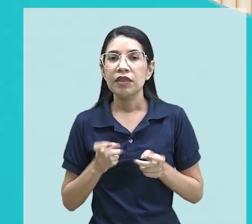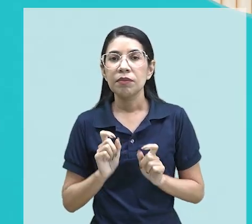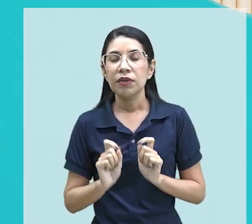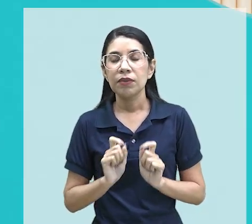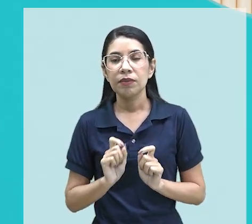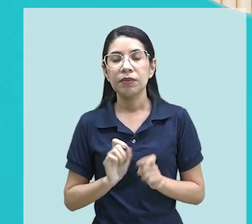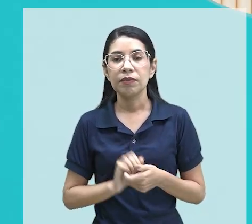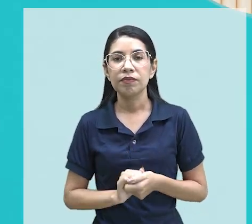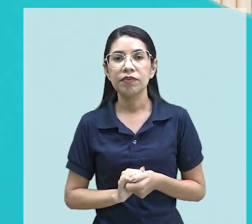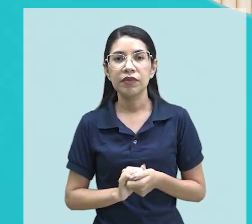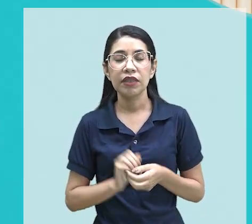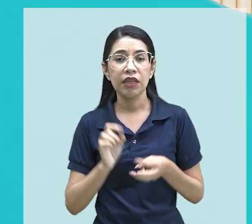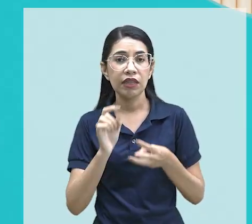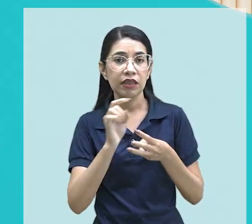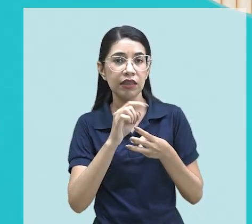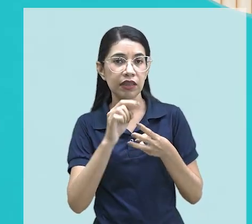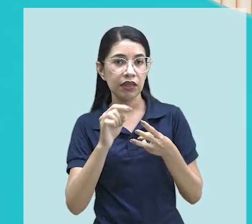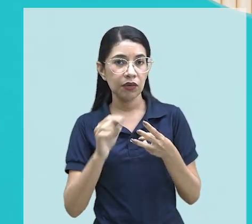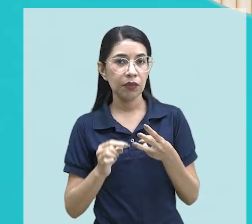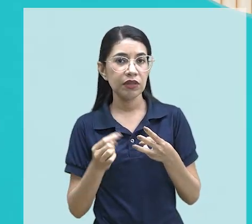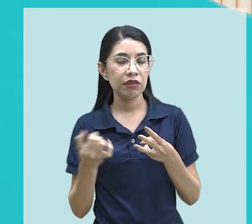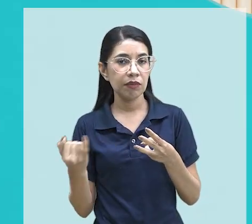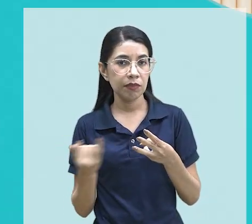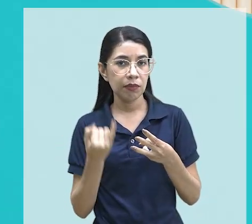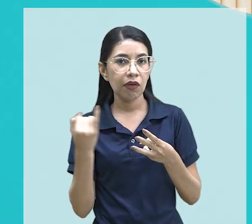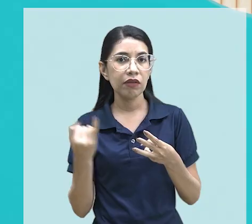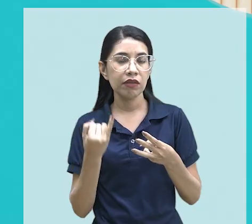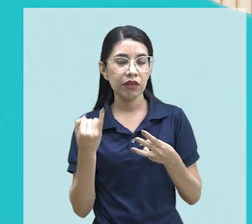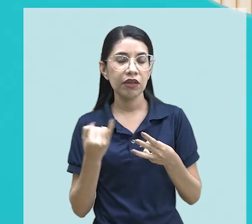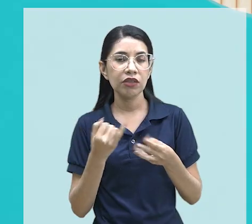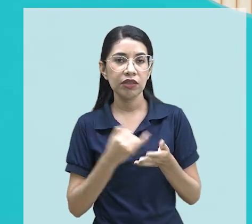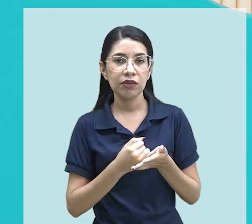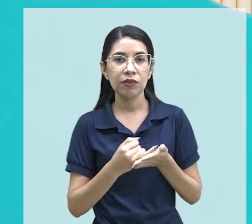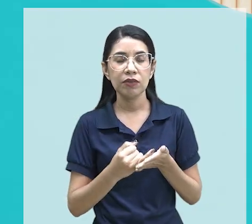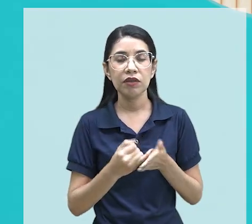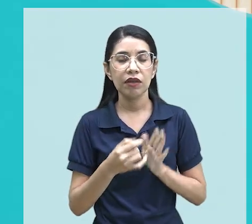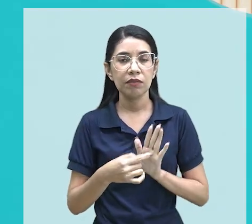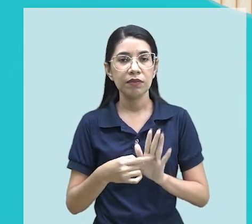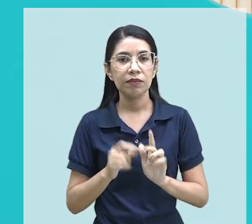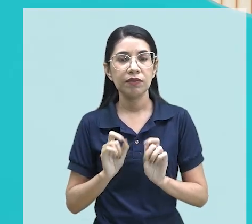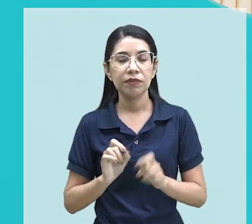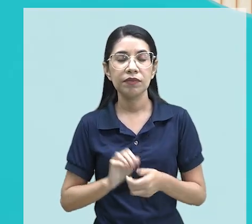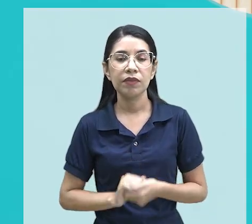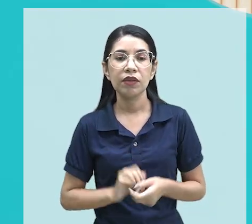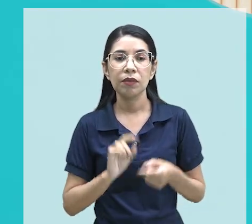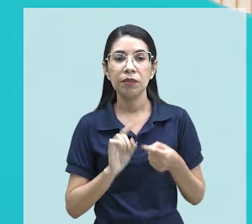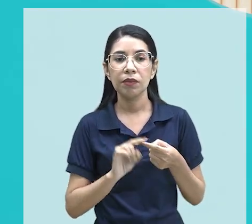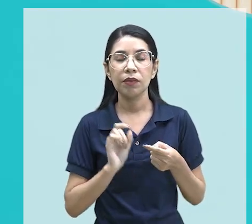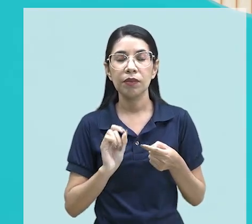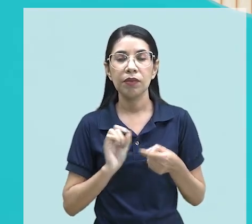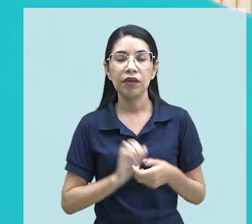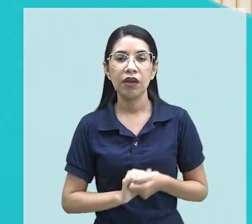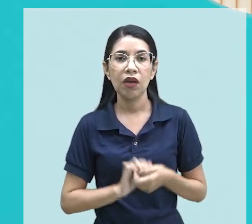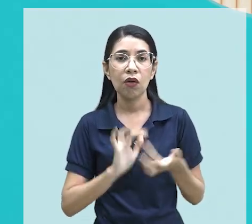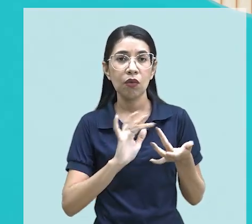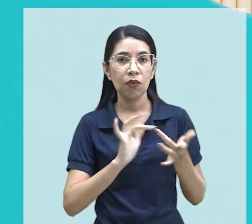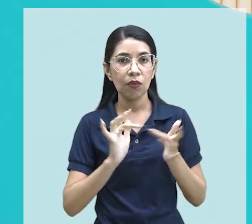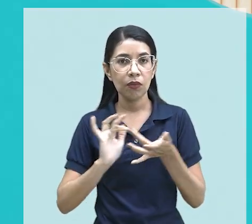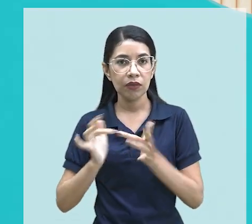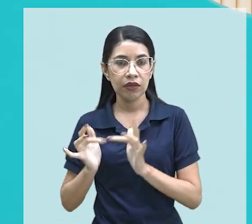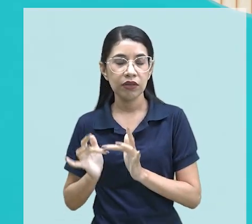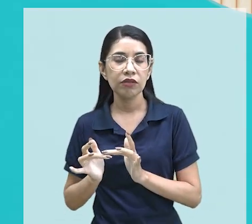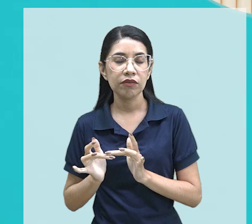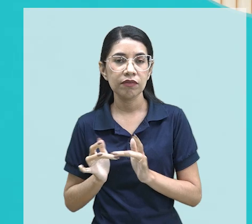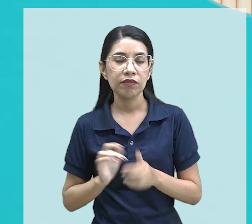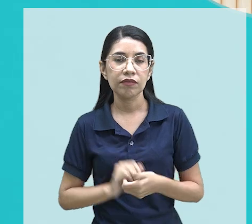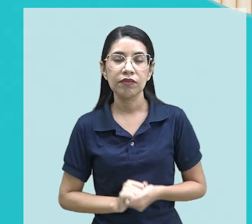né, 3 movimentos essenciais nesta introdução, tá? Primeiro é o quê? A contextualização,